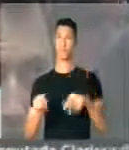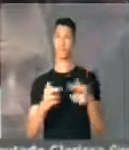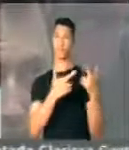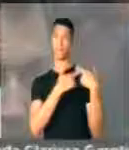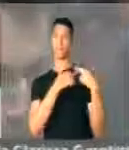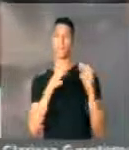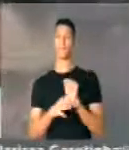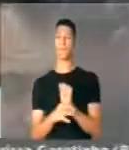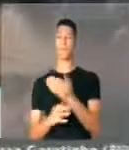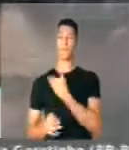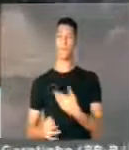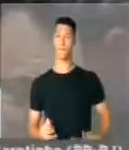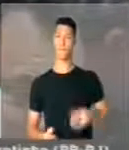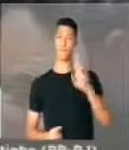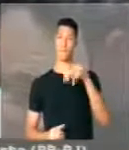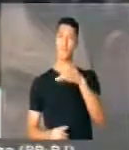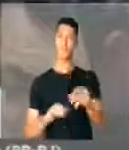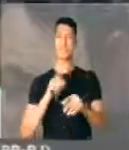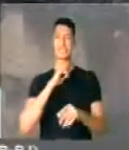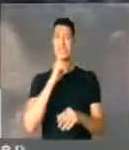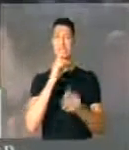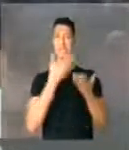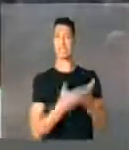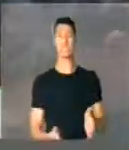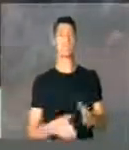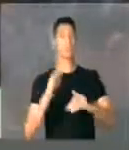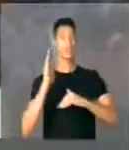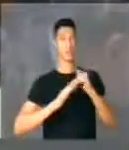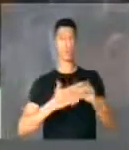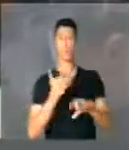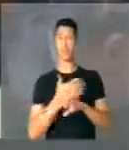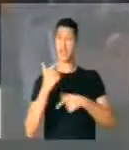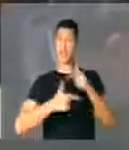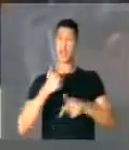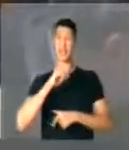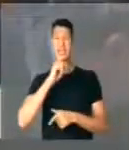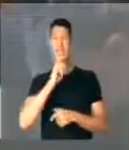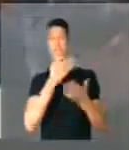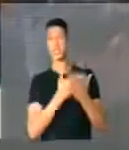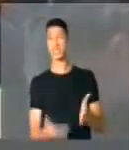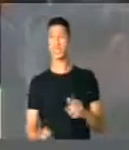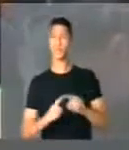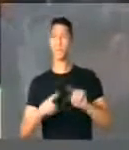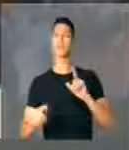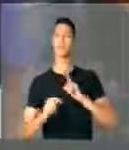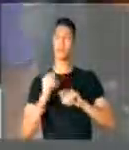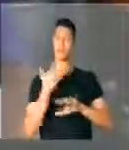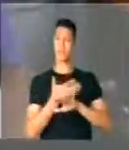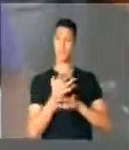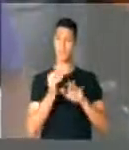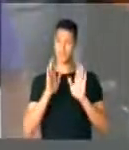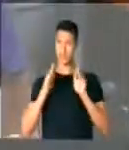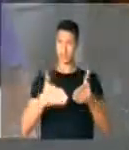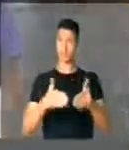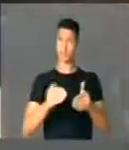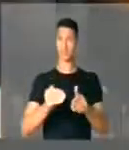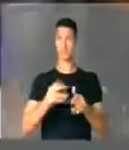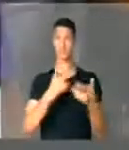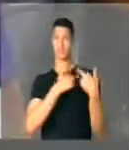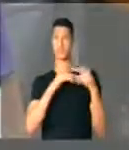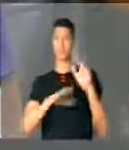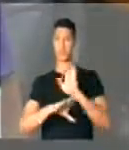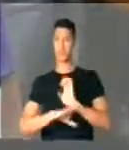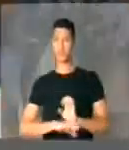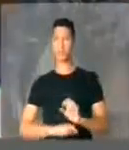competência em relação à segurança pública é da União, ninguém mexe. O que é competência em relação à matéria trabalhista é da União, ninguém mexe. Mas tem matérias específicas que são de competência